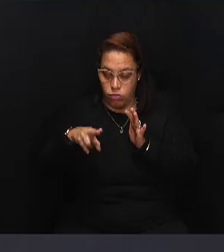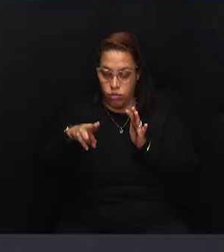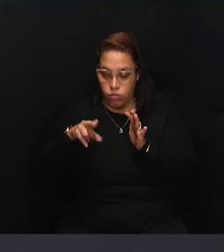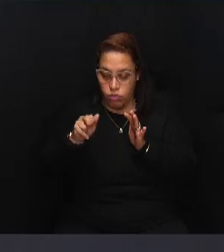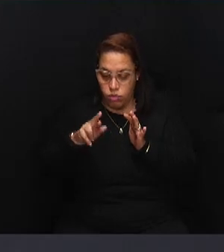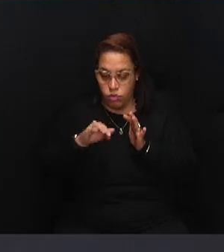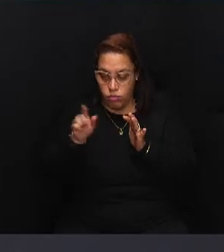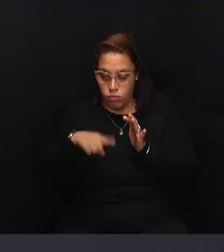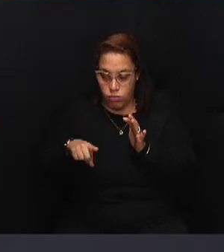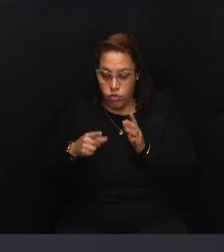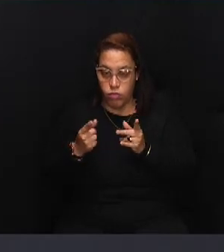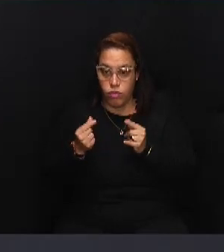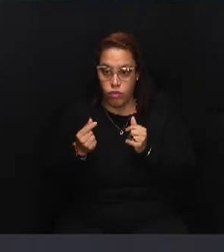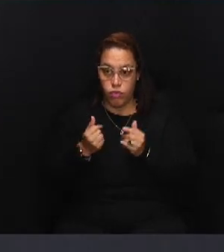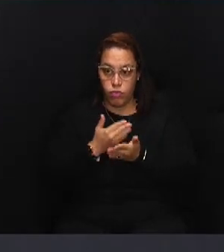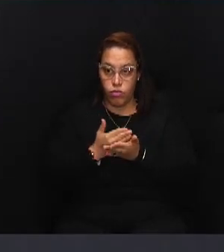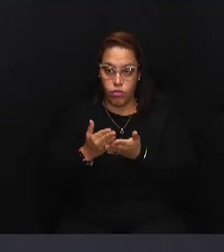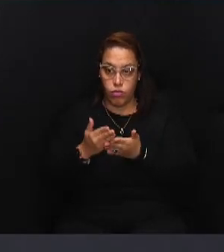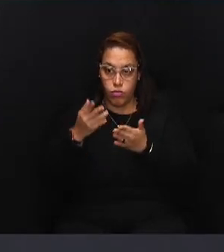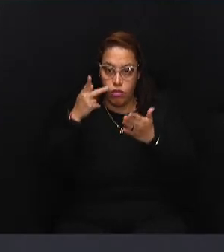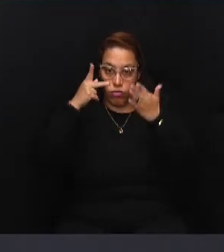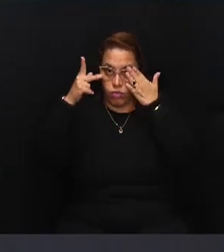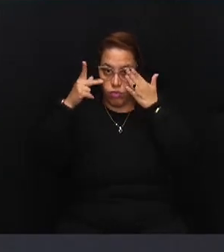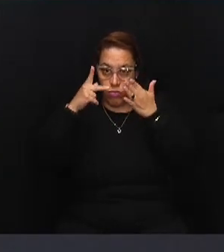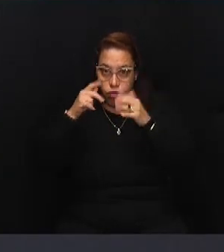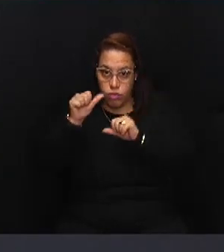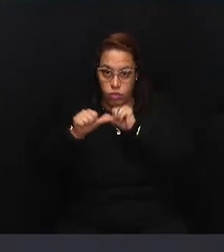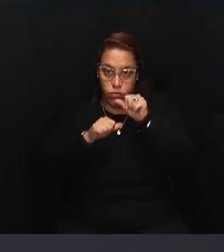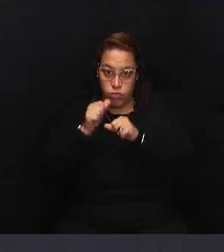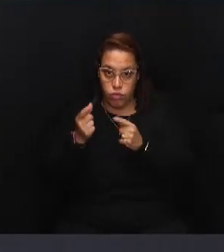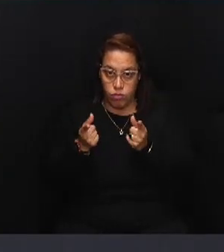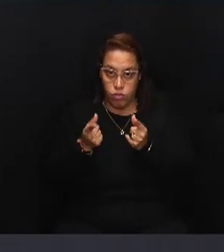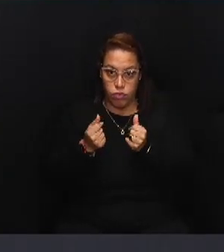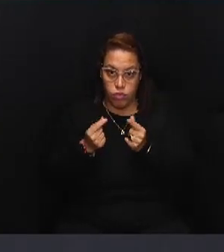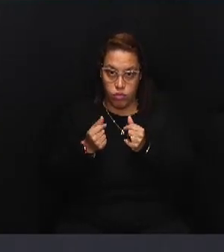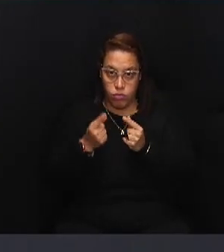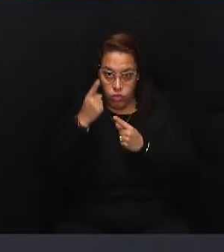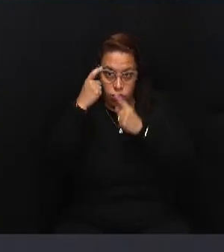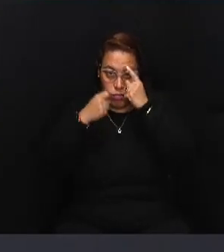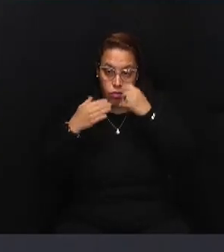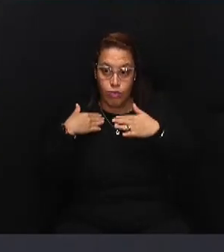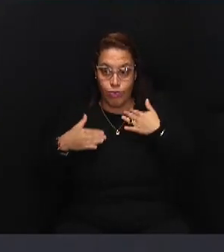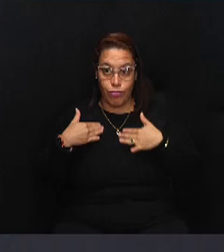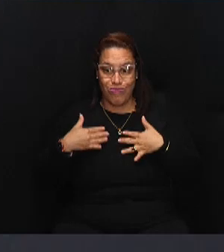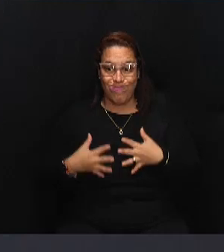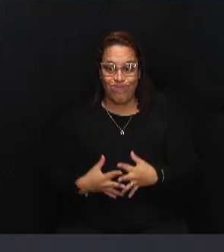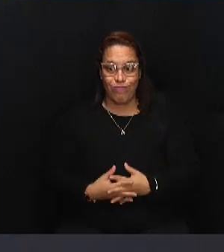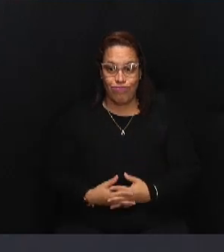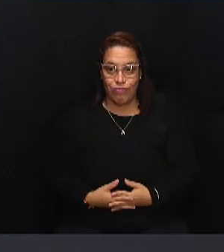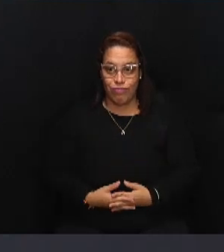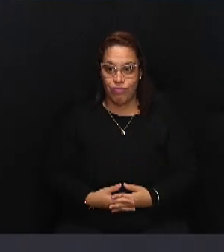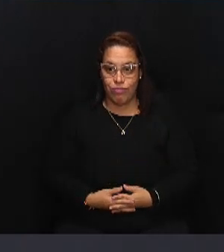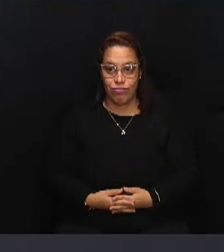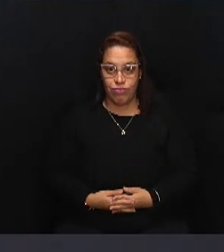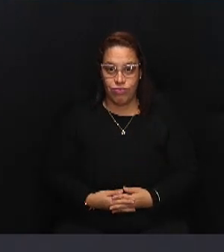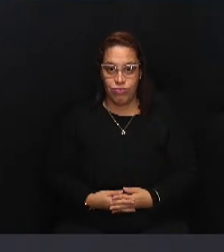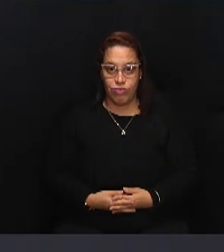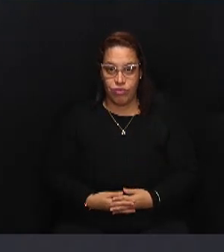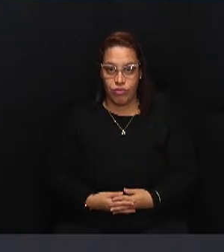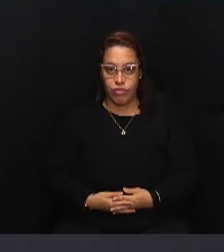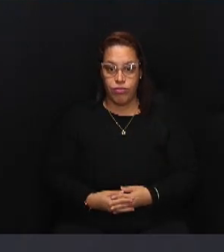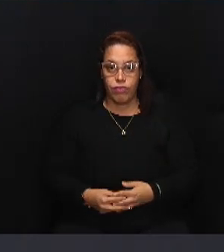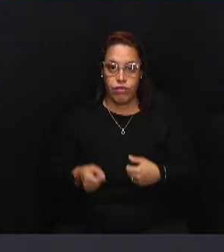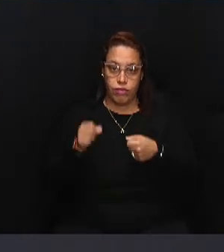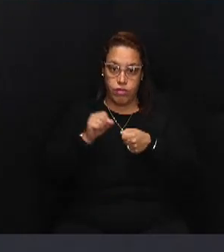hoje é econômica, começa com a psicológica, vira para a econômica, e depois vai para a violência física, porque não serve nem para